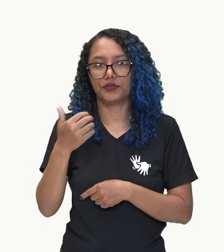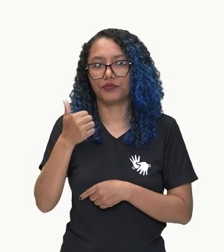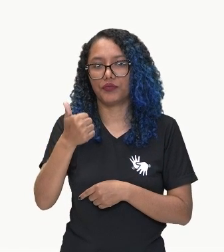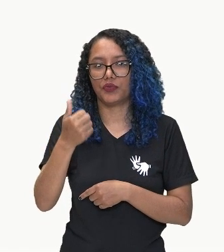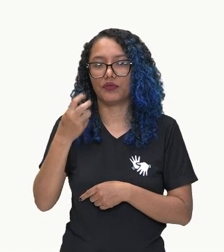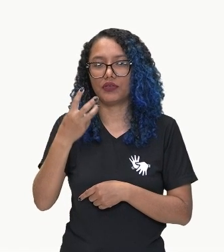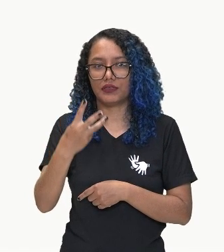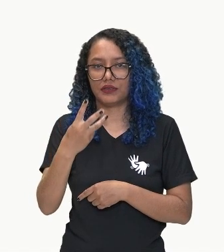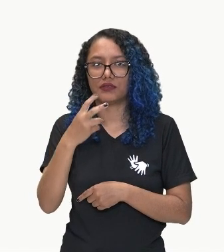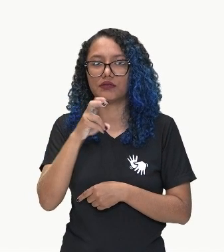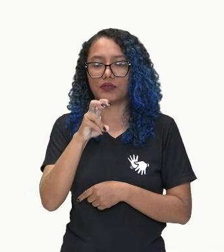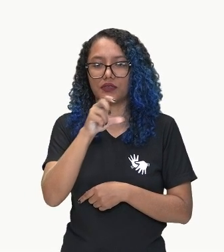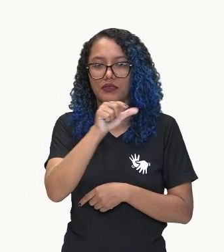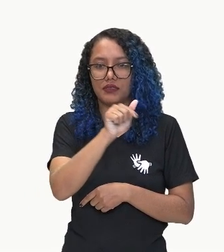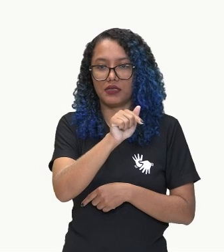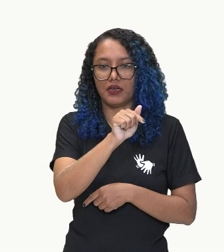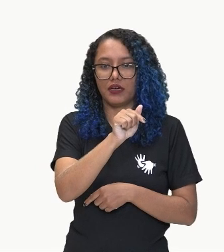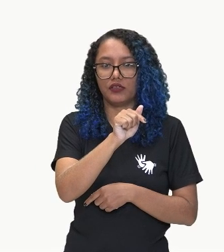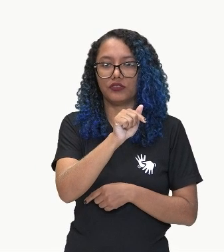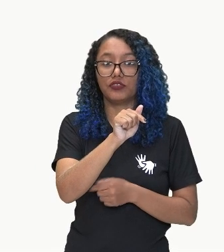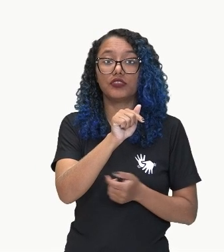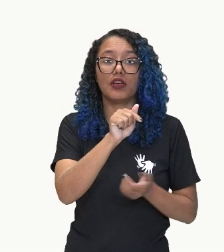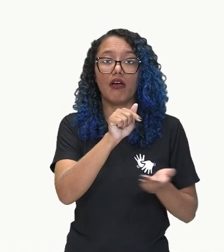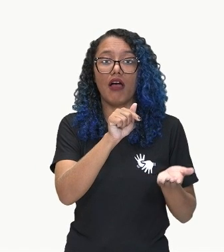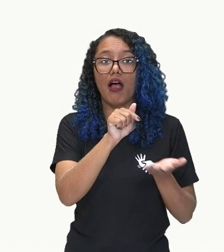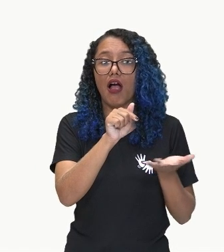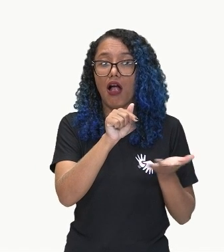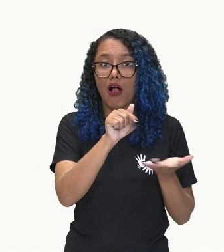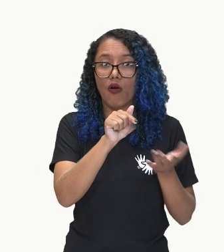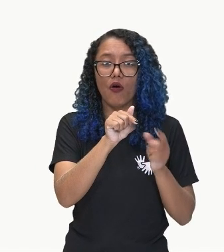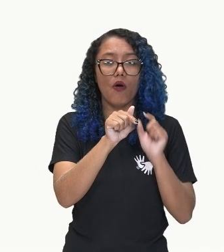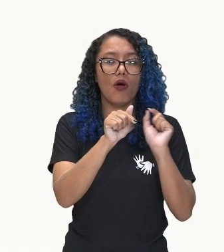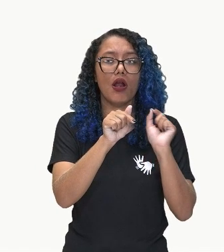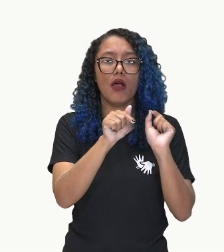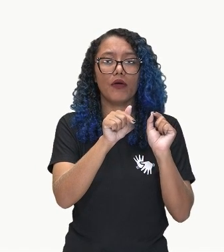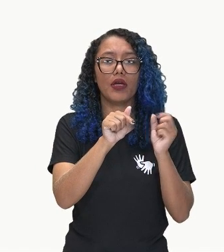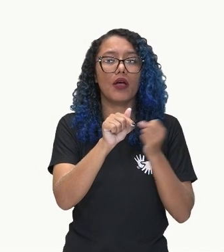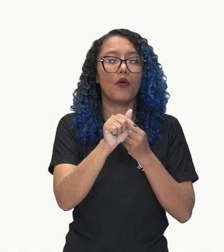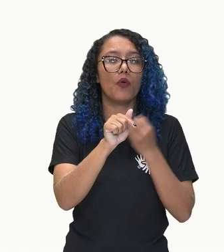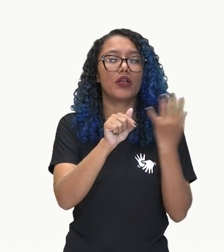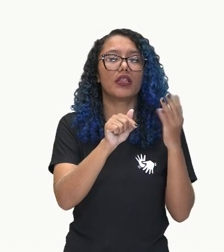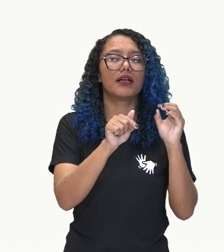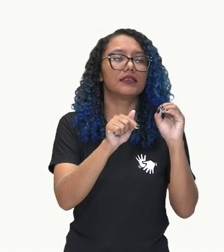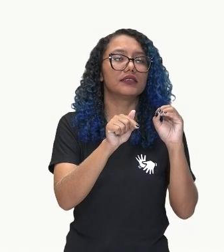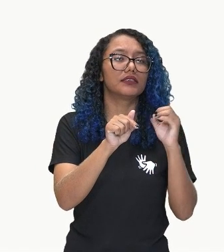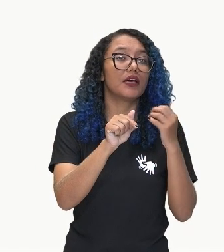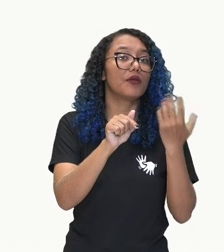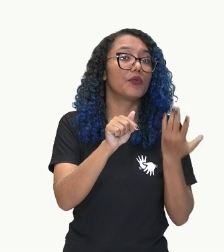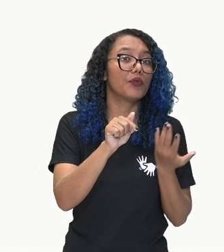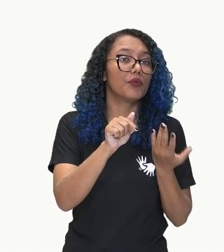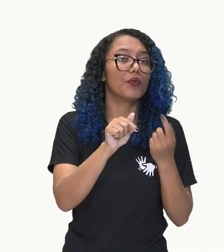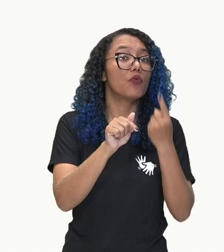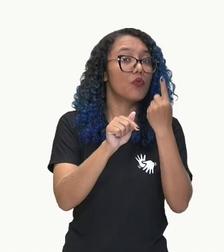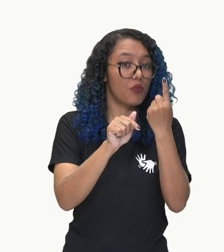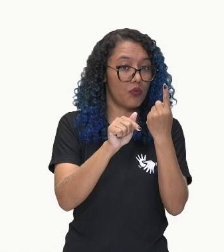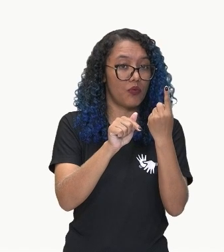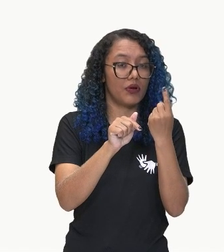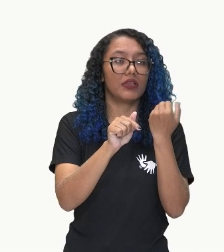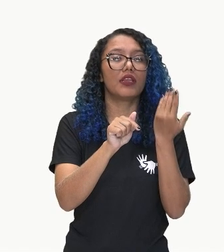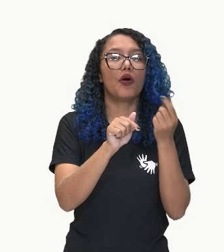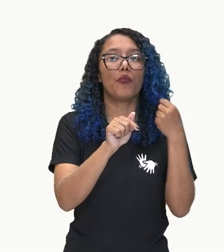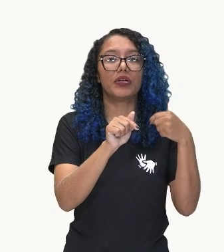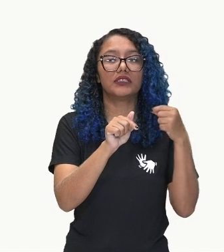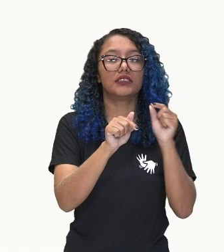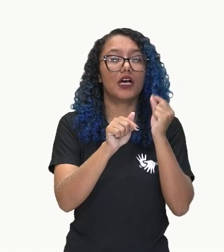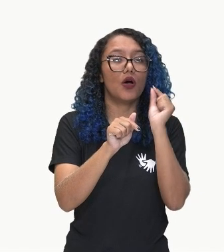1.357. Agora eu vou estar atenta aqui à quantidade de zeros. Um zero, uma casa após